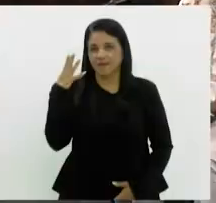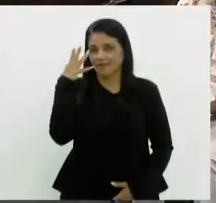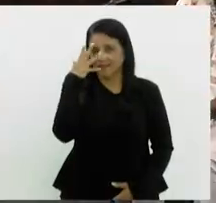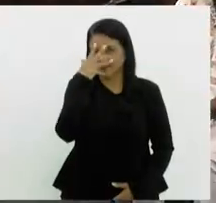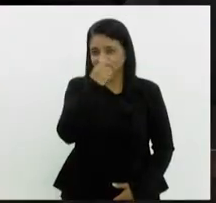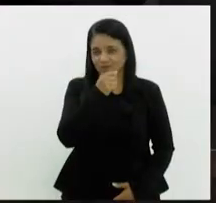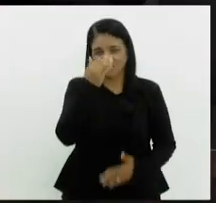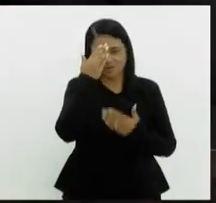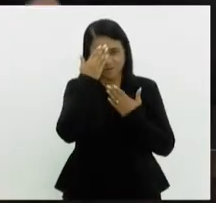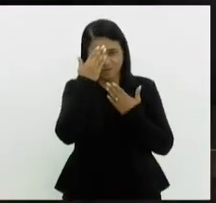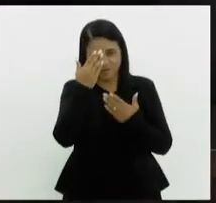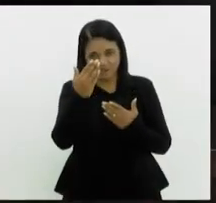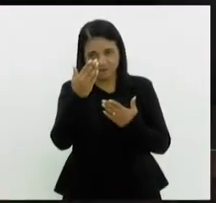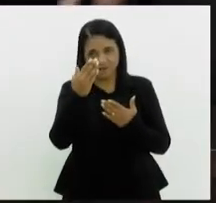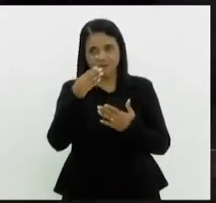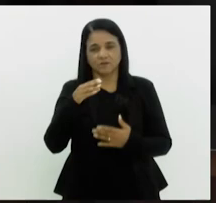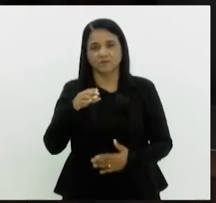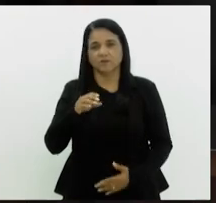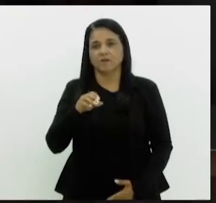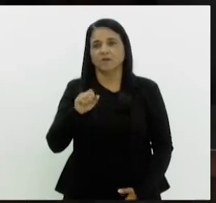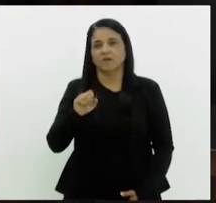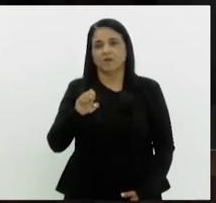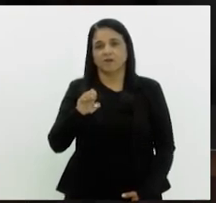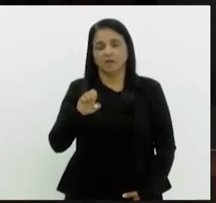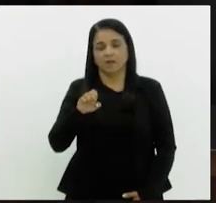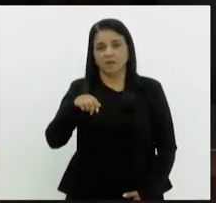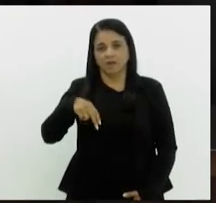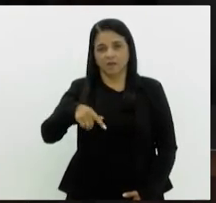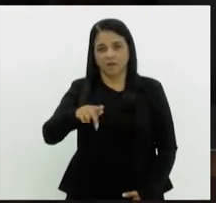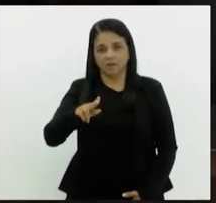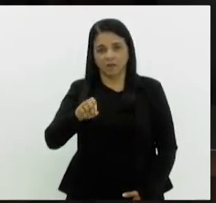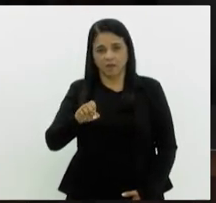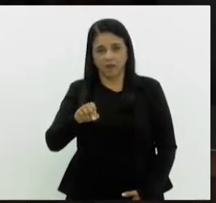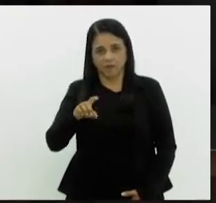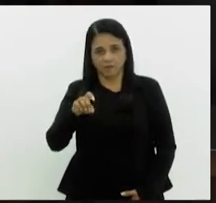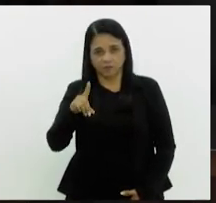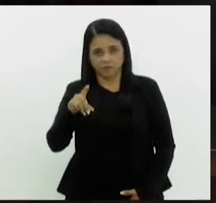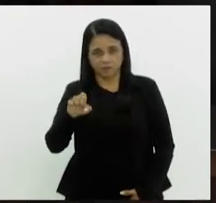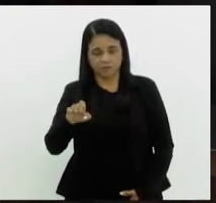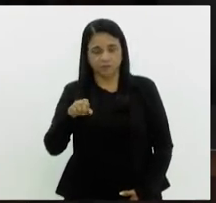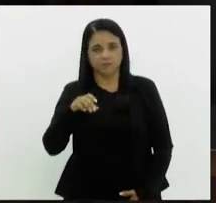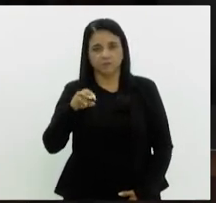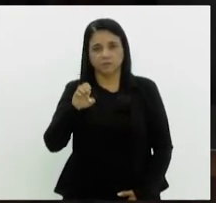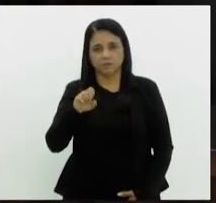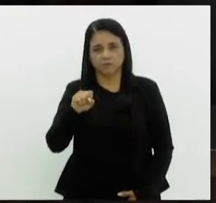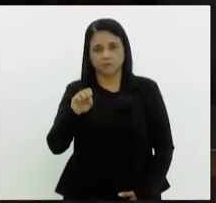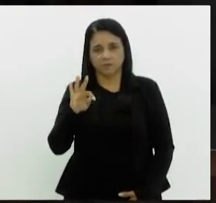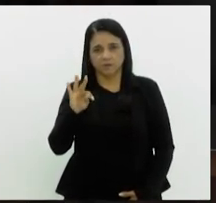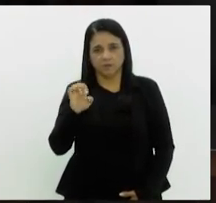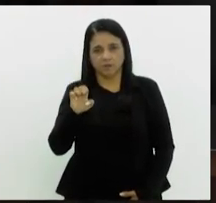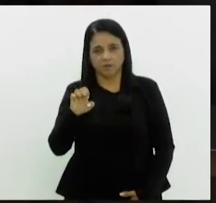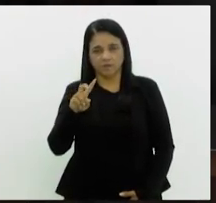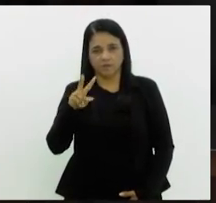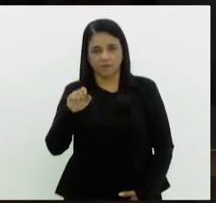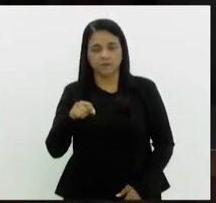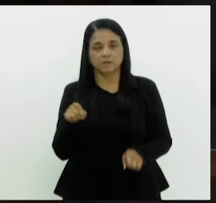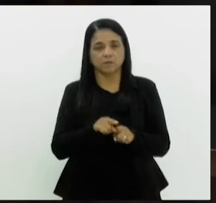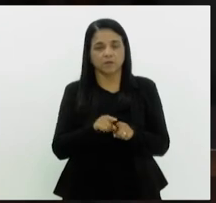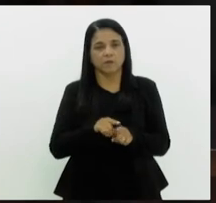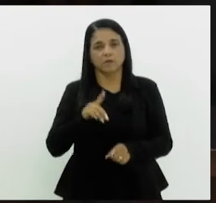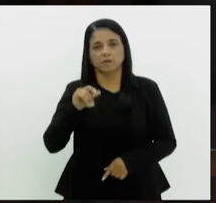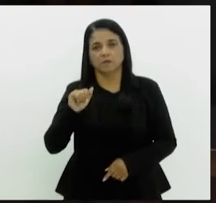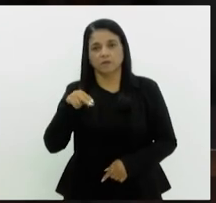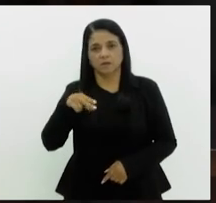Muito obrigada, Eked Stephanie, do Grupo Obirim Corim, e aos Ogãs, Daniel do Terreiro Onixigum e